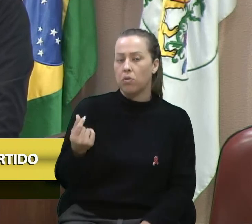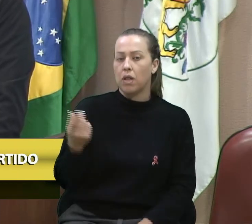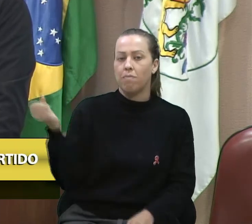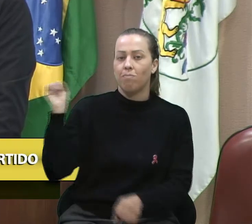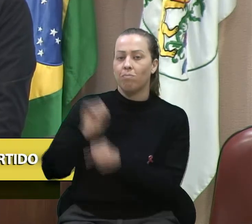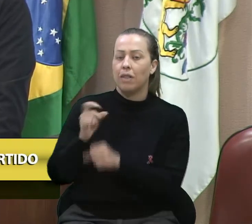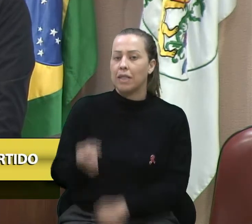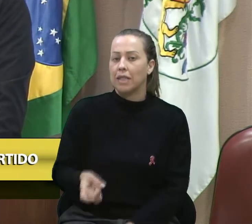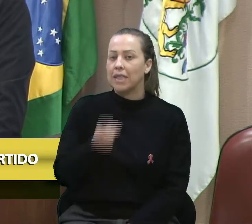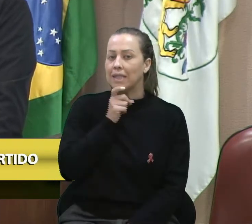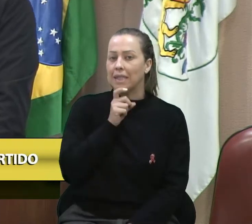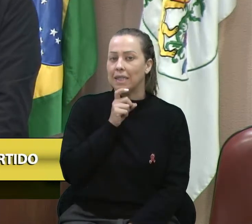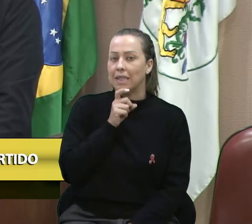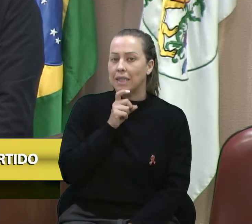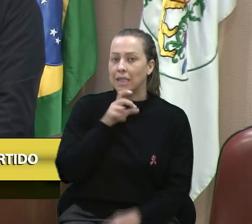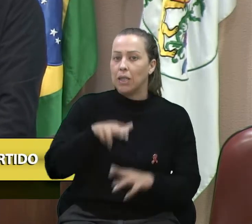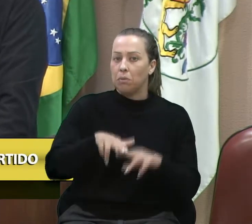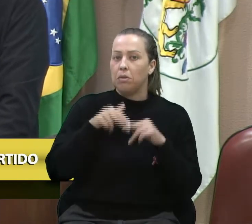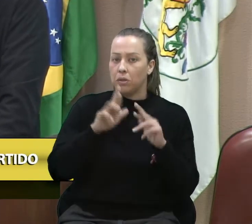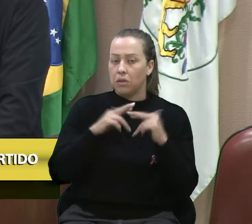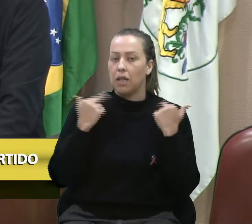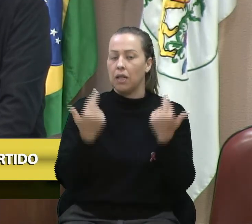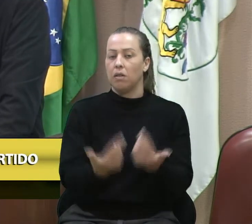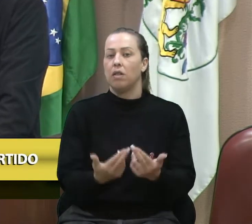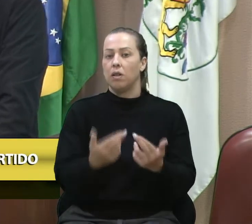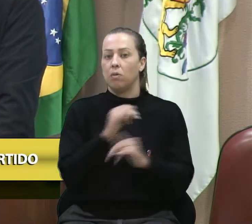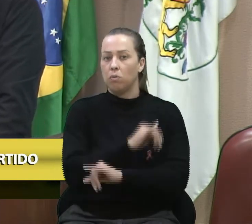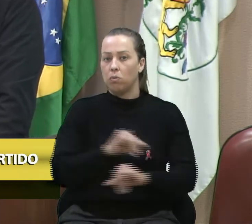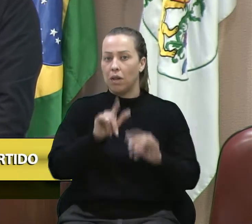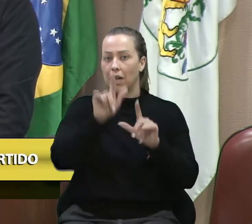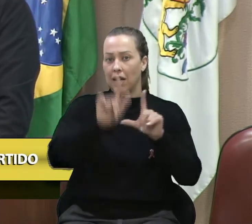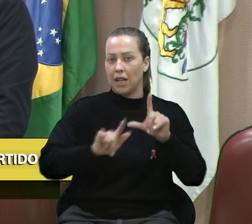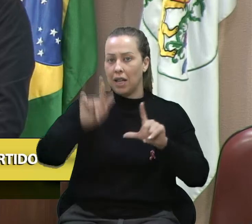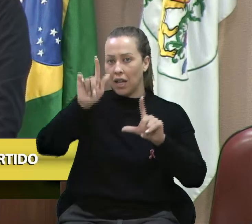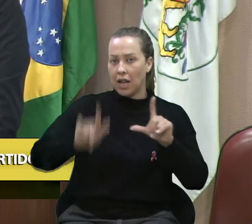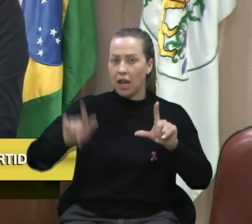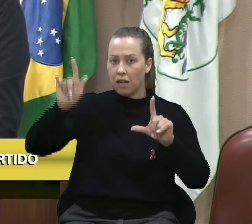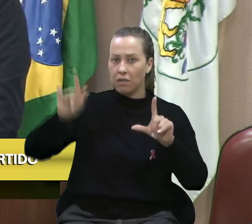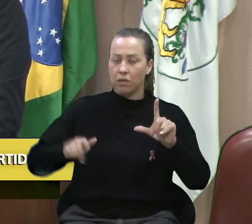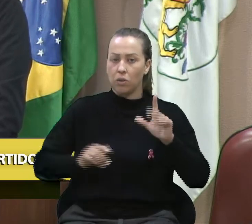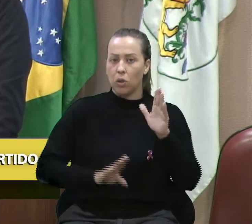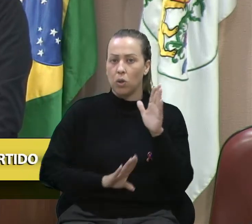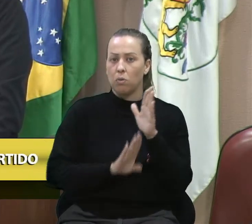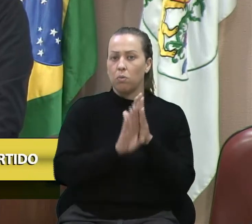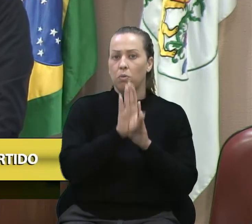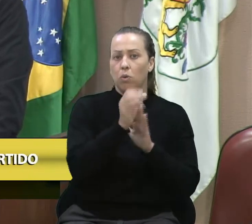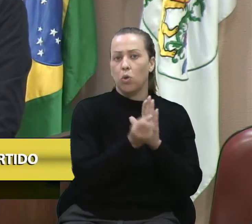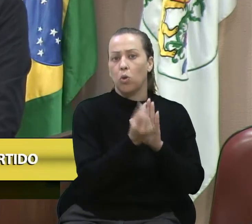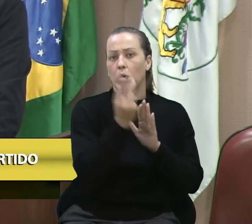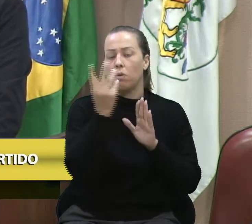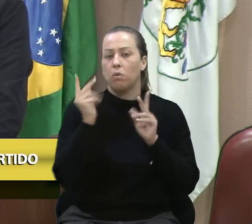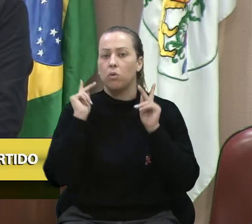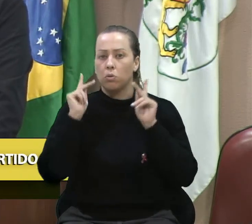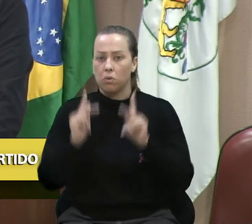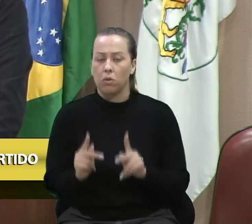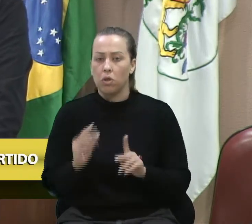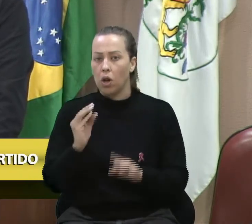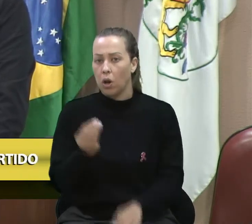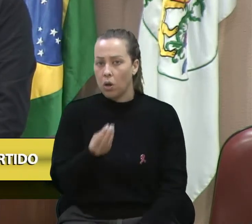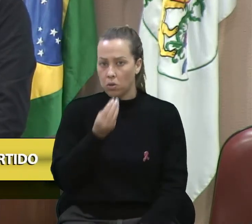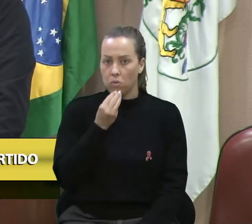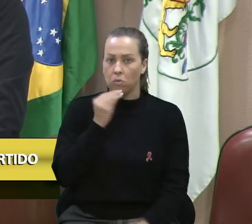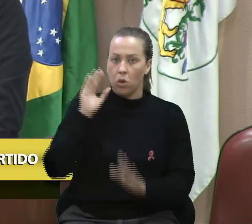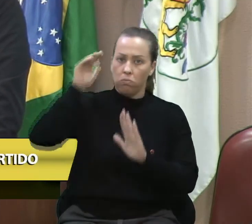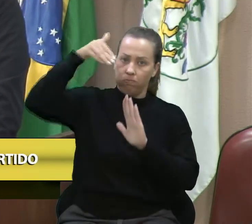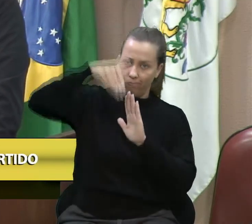congelado. Ele trouxe nessa reunião também um gráfico da questão do aumento do número de passageiros, que a gente teve, obviamente, uma queda